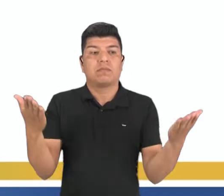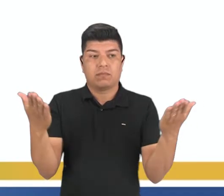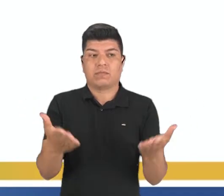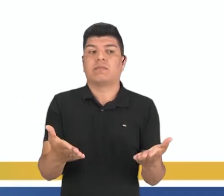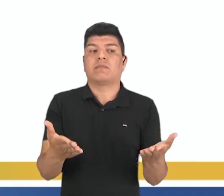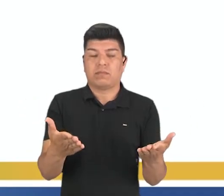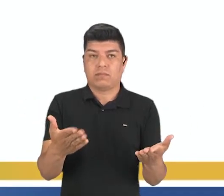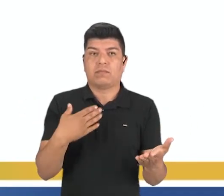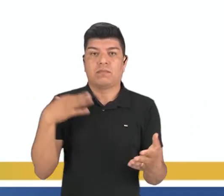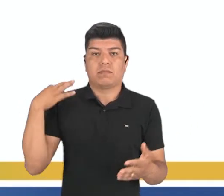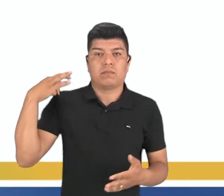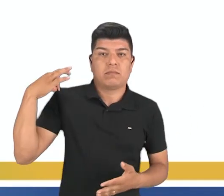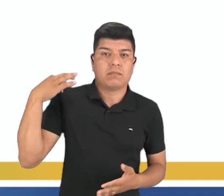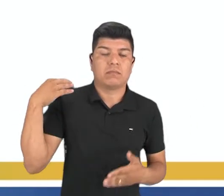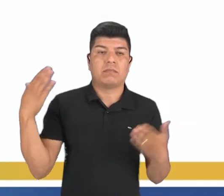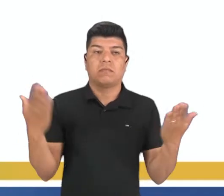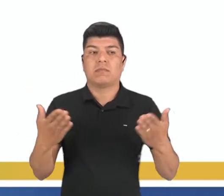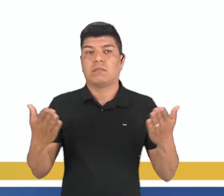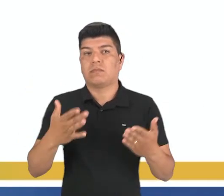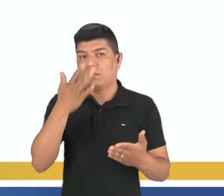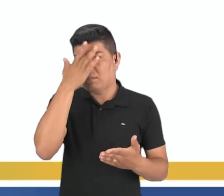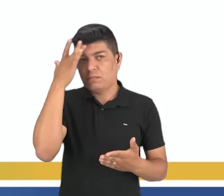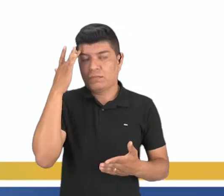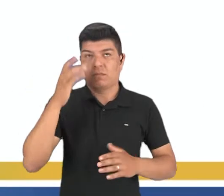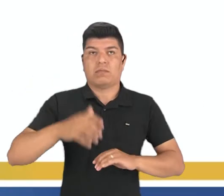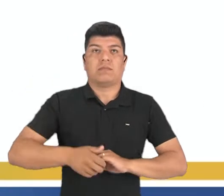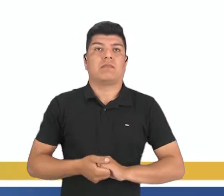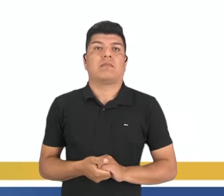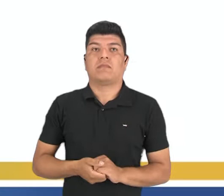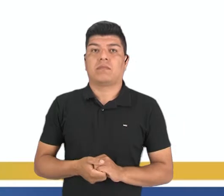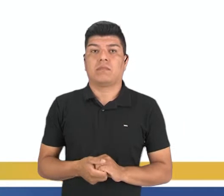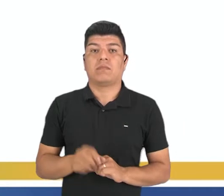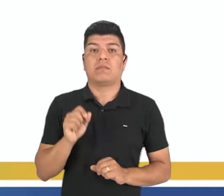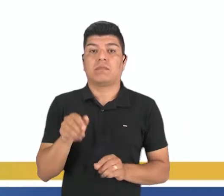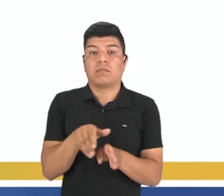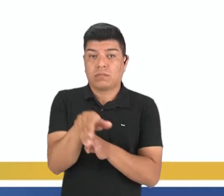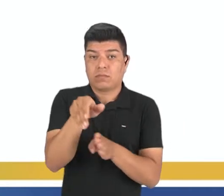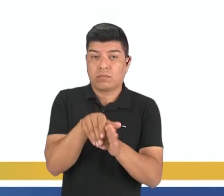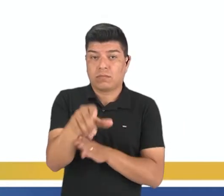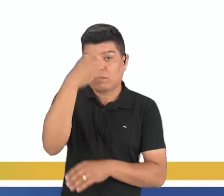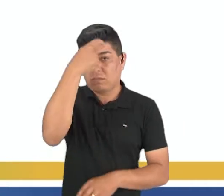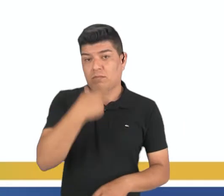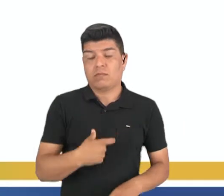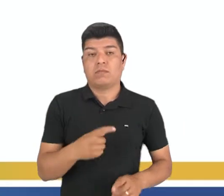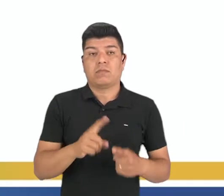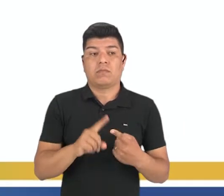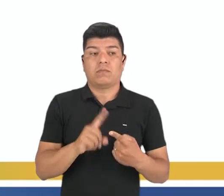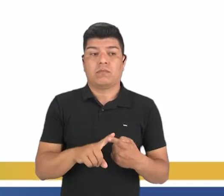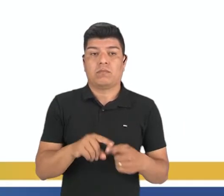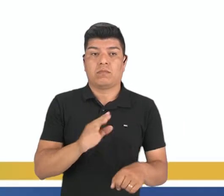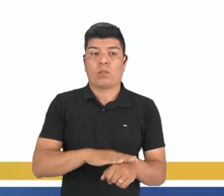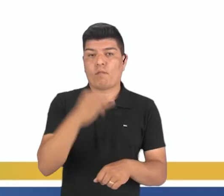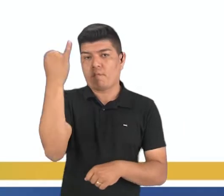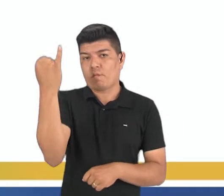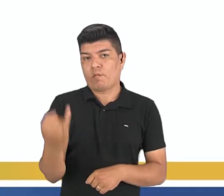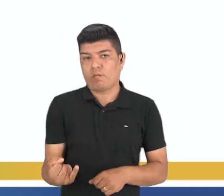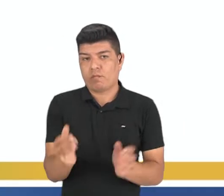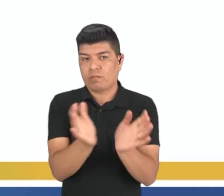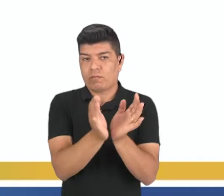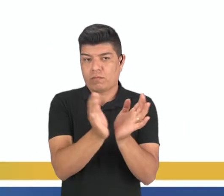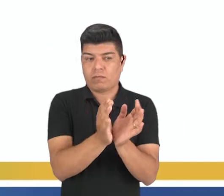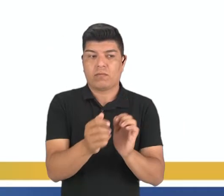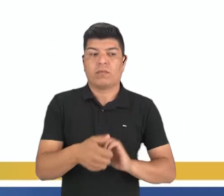um voluntário, ou melhor, uma cobaia para isso. Sugeriram que fosse eu, por ser a mais magra da